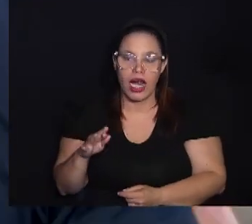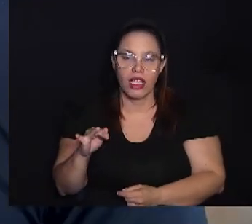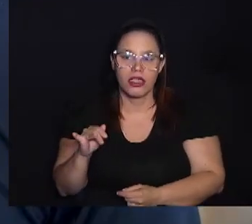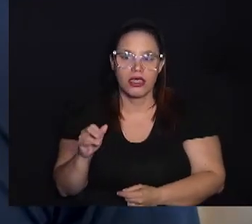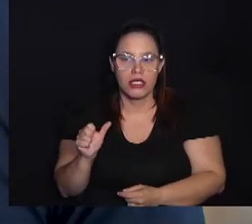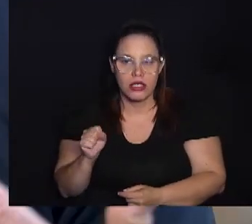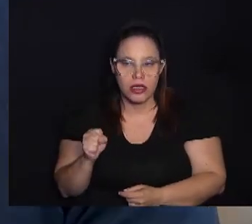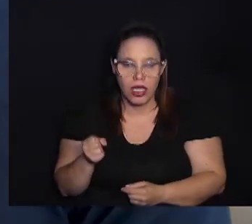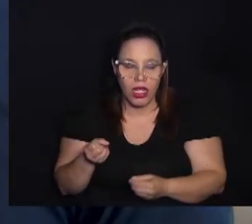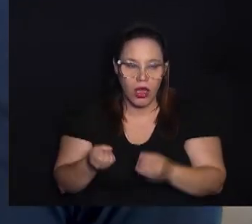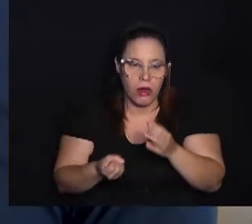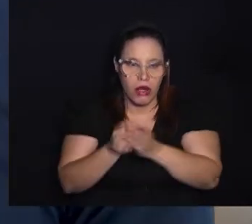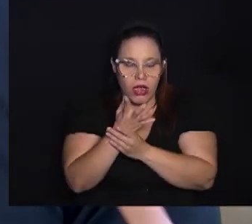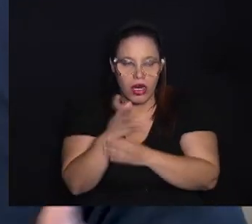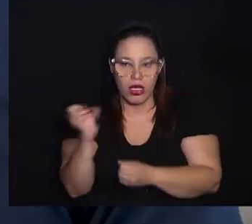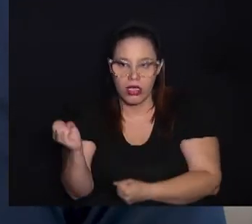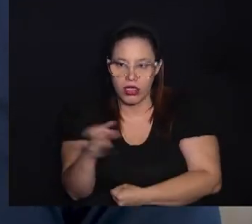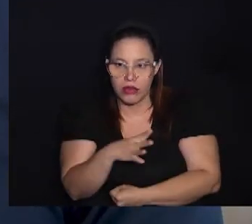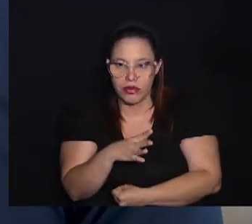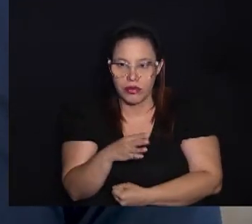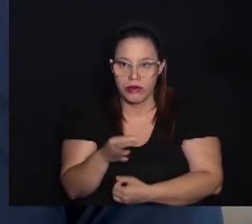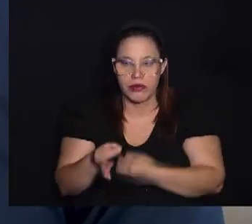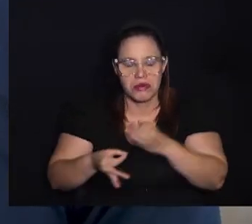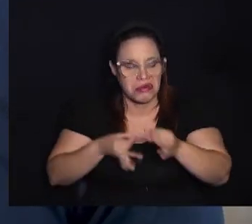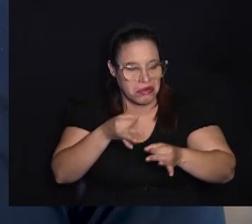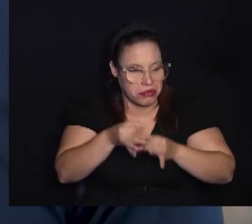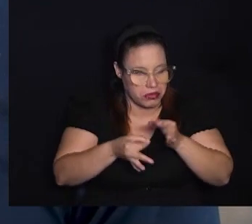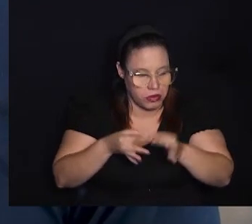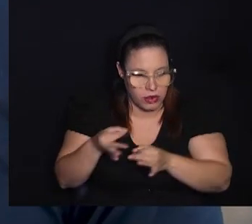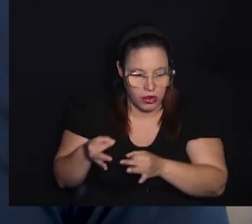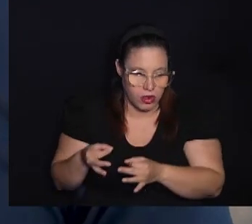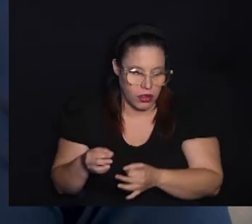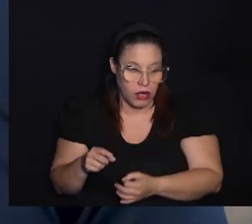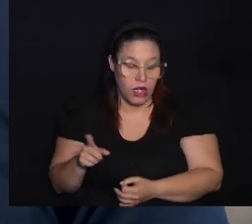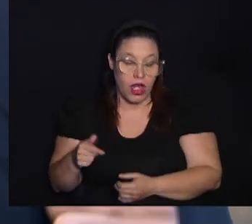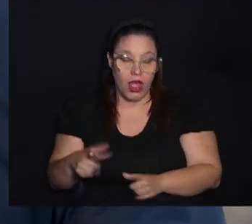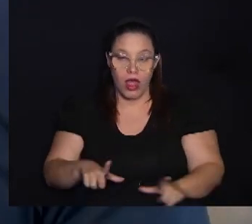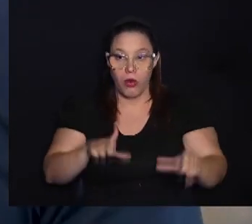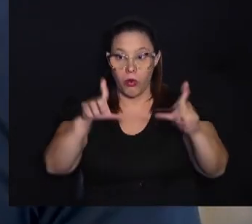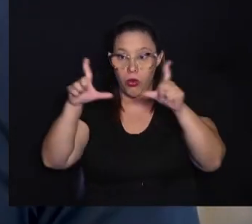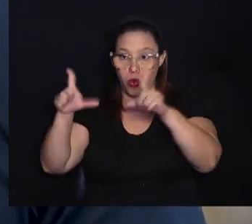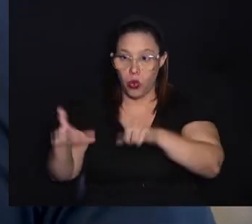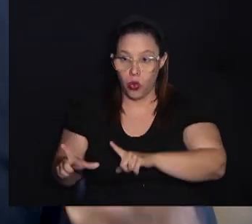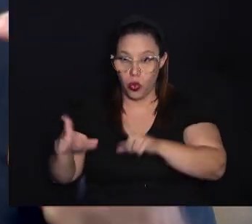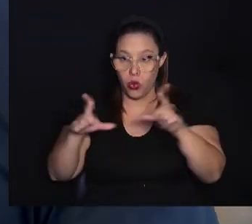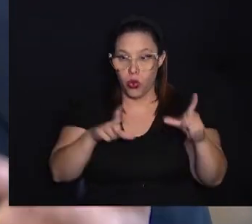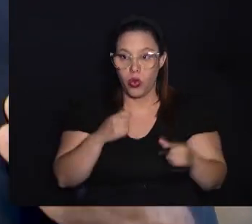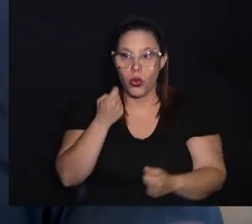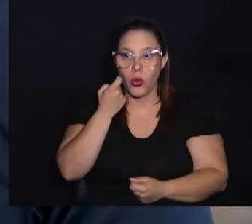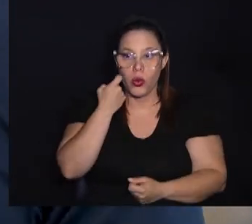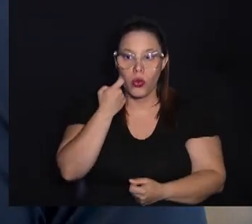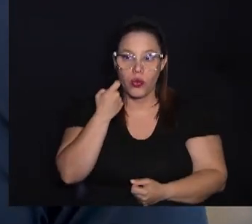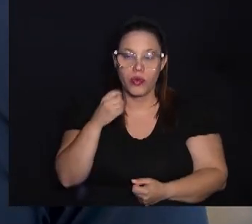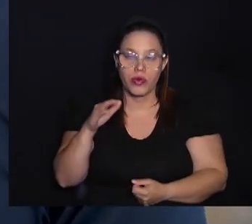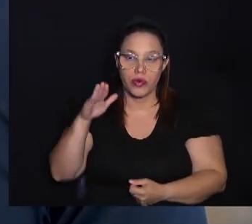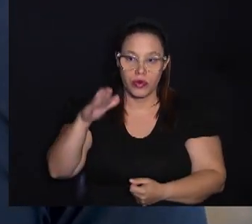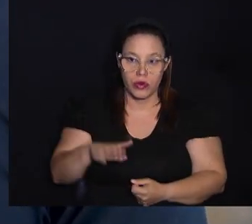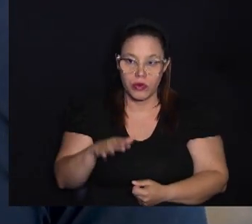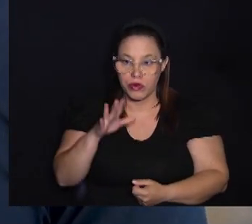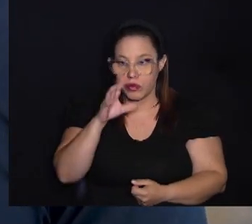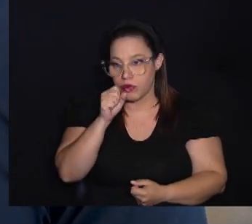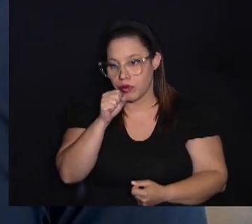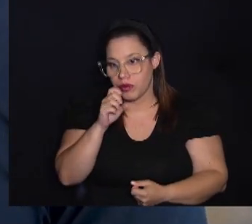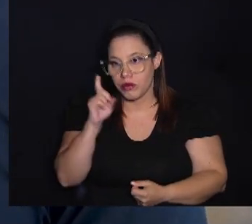para criar algo novo e trocar entre si. Fora isso, a gente tem os espetáculos que estão acontecendo sexta-noite, sábado e domingo à